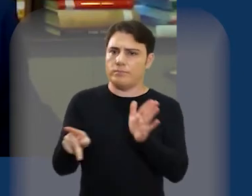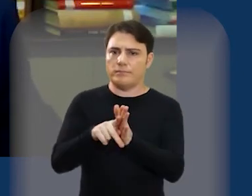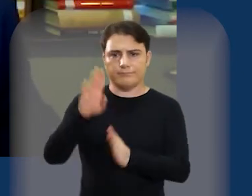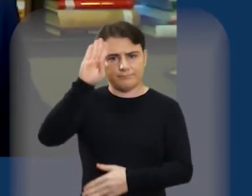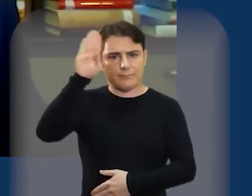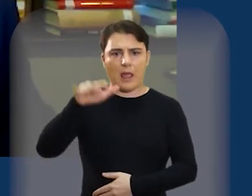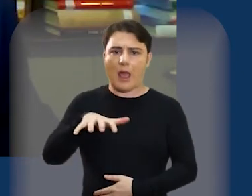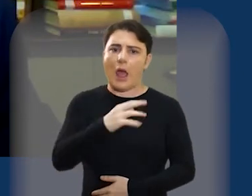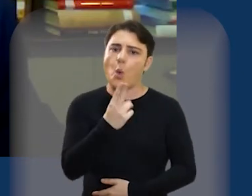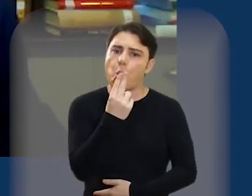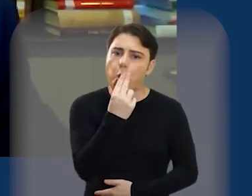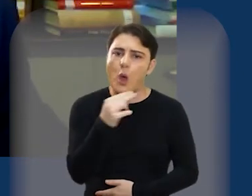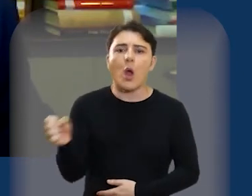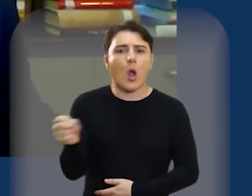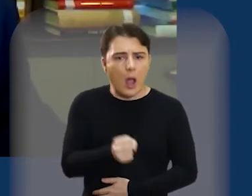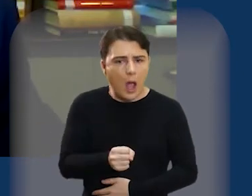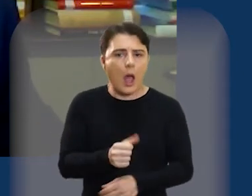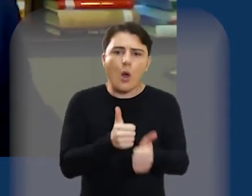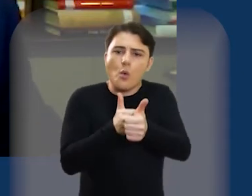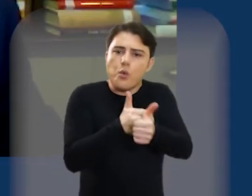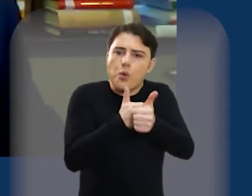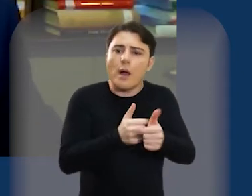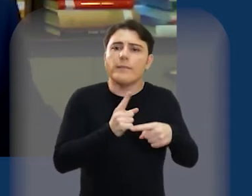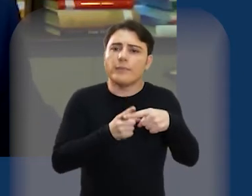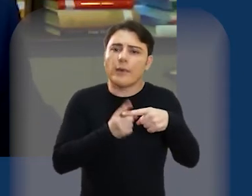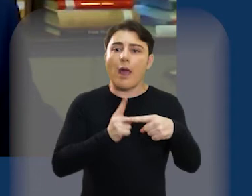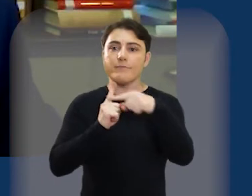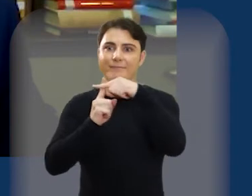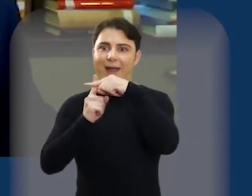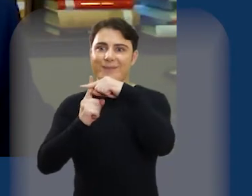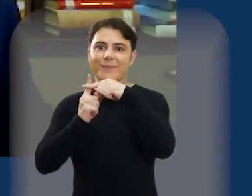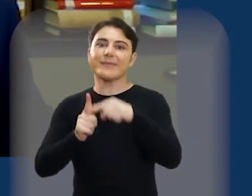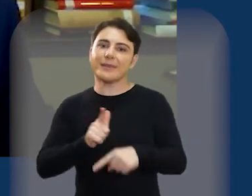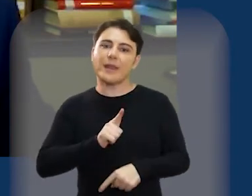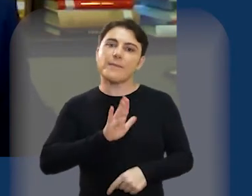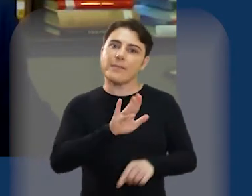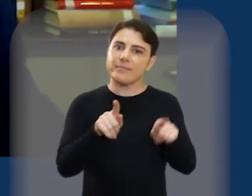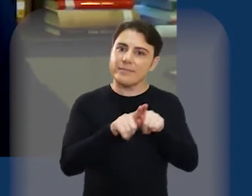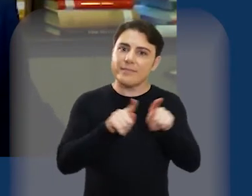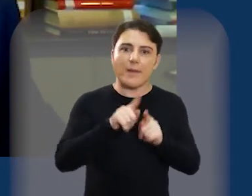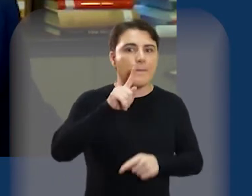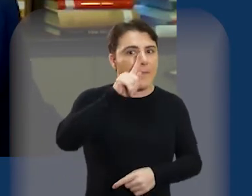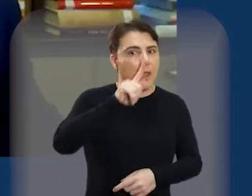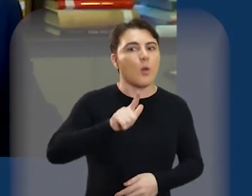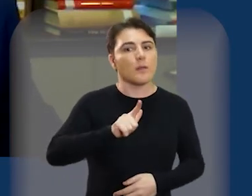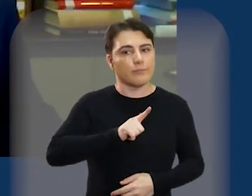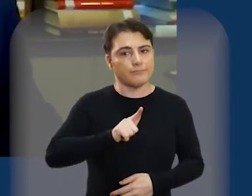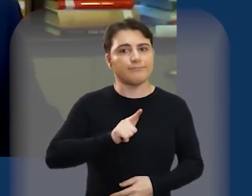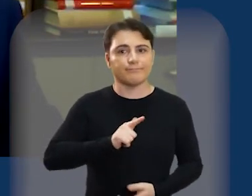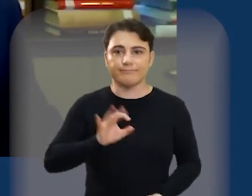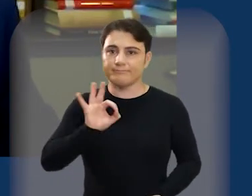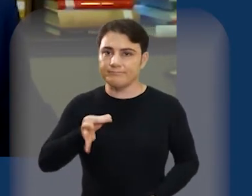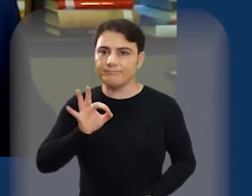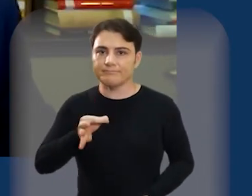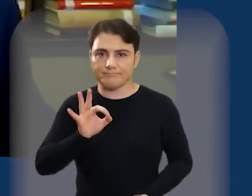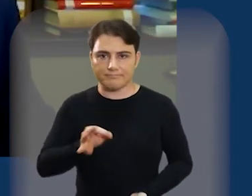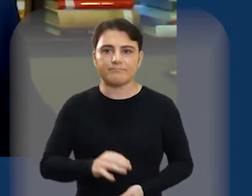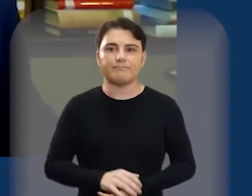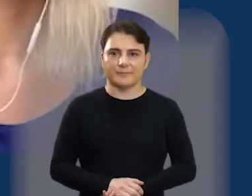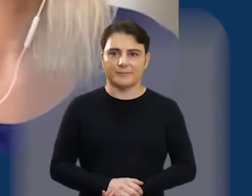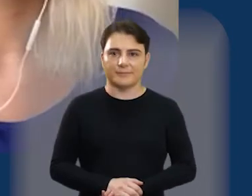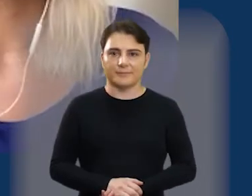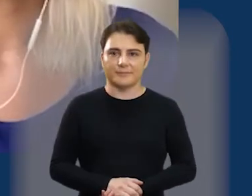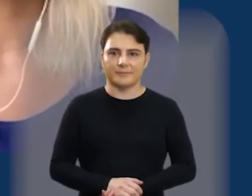monitoramento. Ou seja, existem benefícios, mas certamente existem também riscos, não é mesmo,